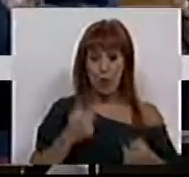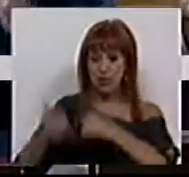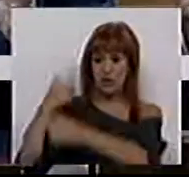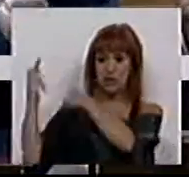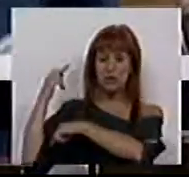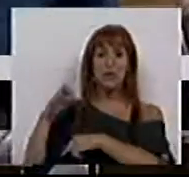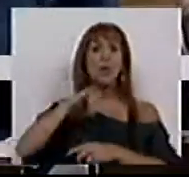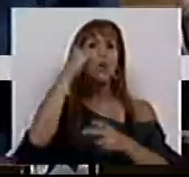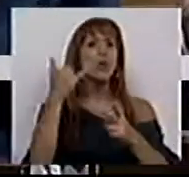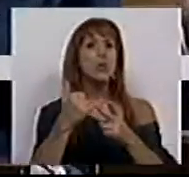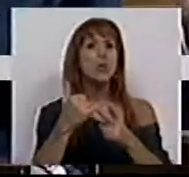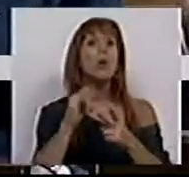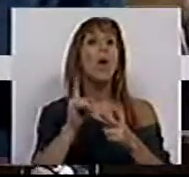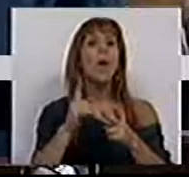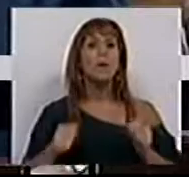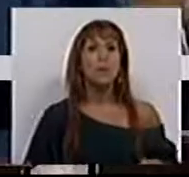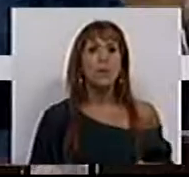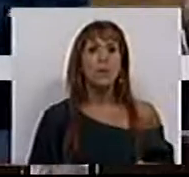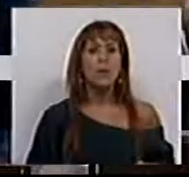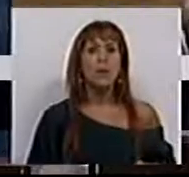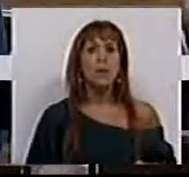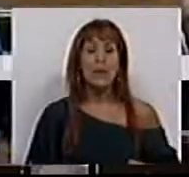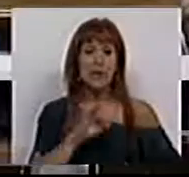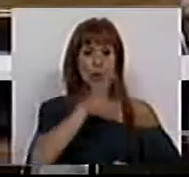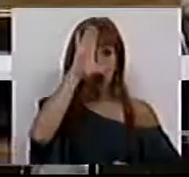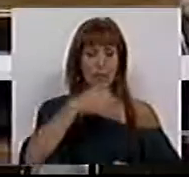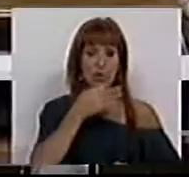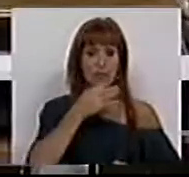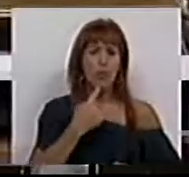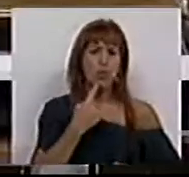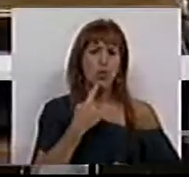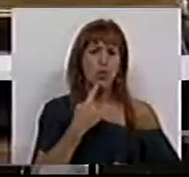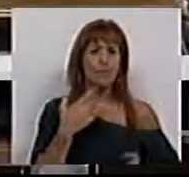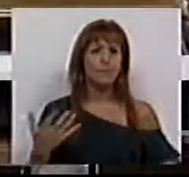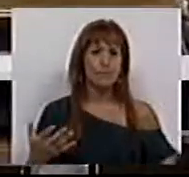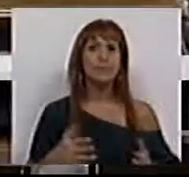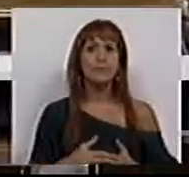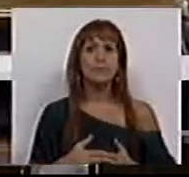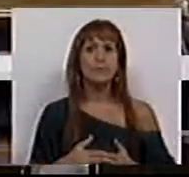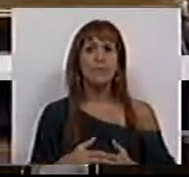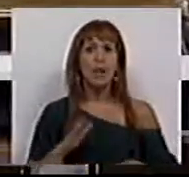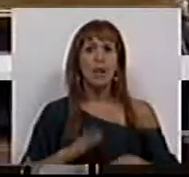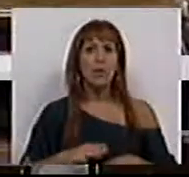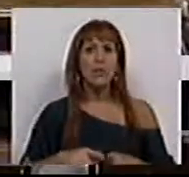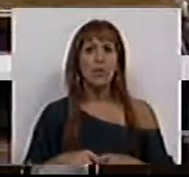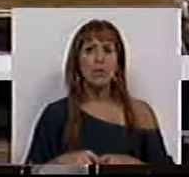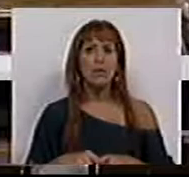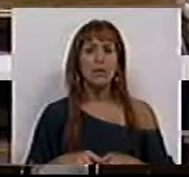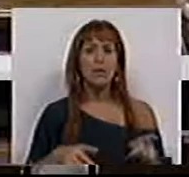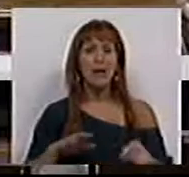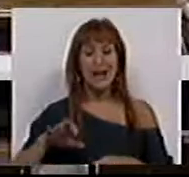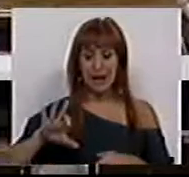passados. E o segundo ponto é este. O Sr. Ministro tem falado muitas vezes, relativamente à hepatite